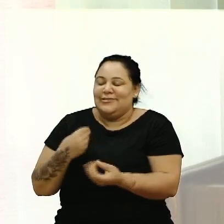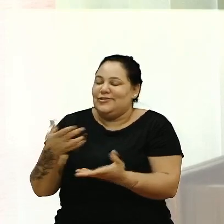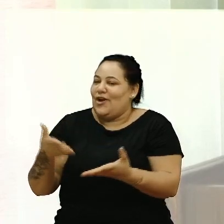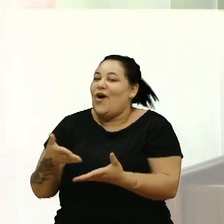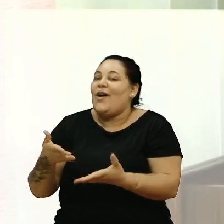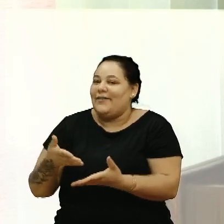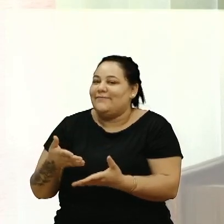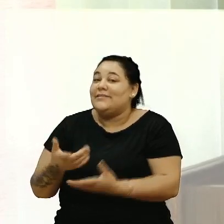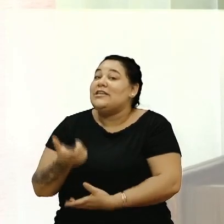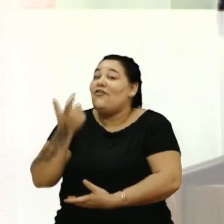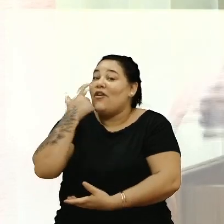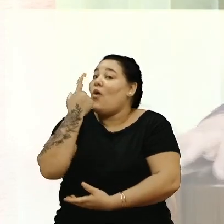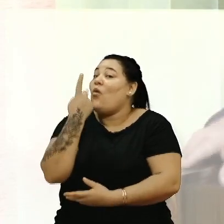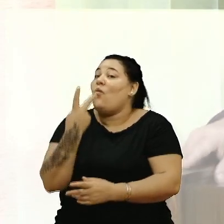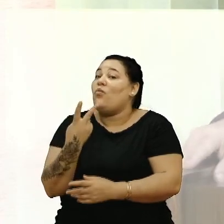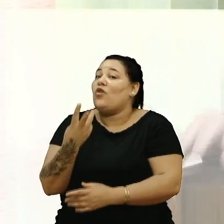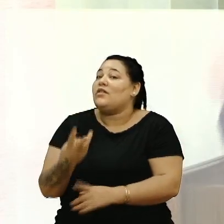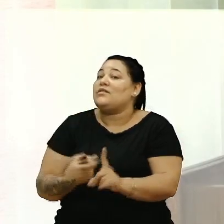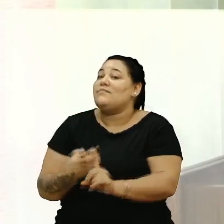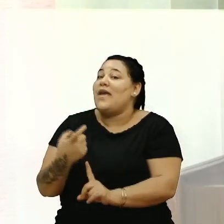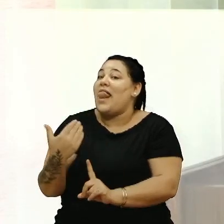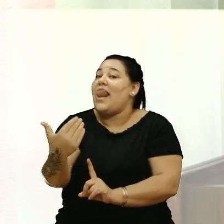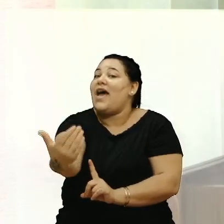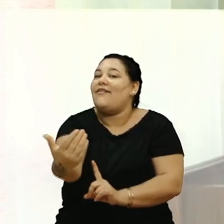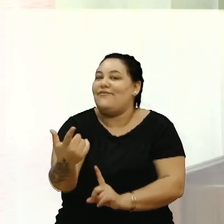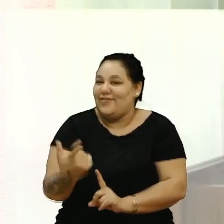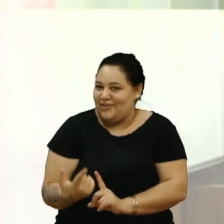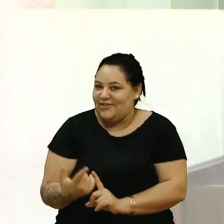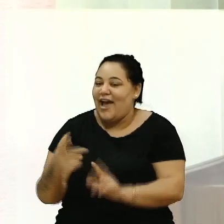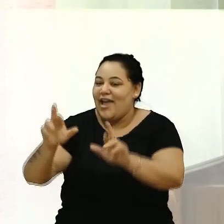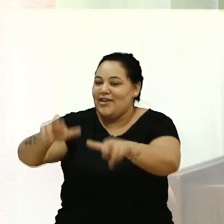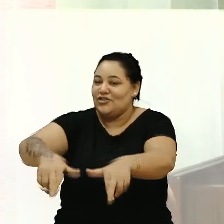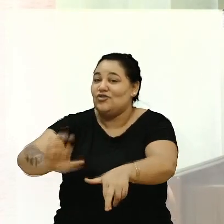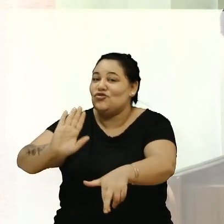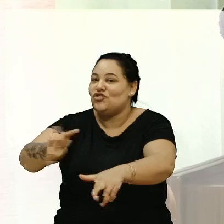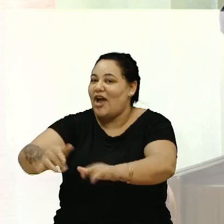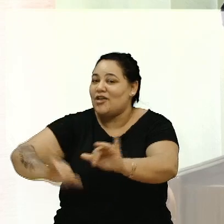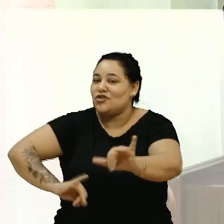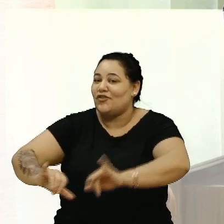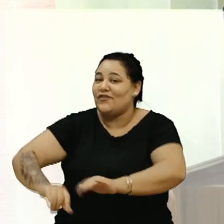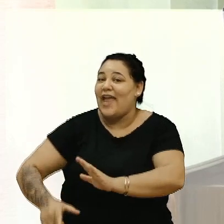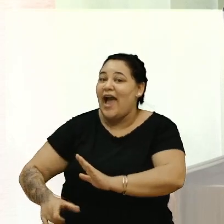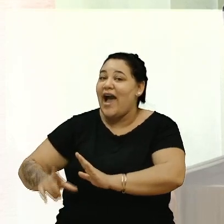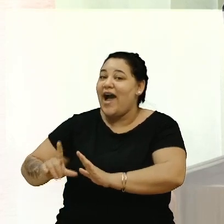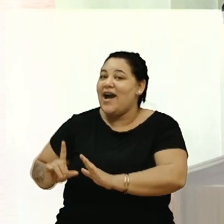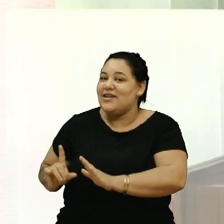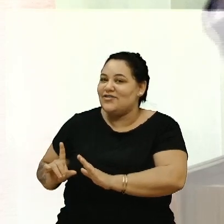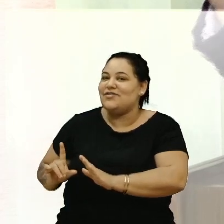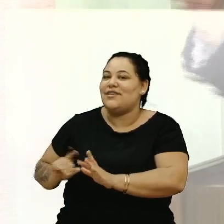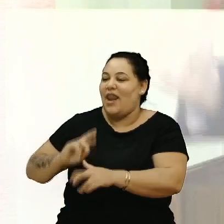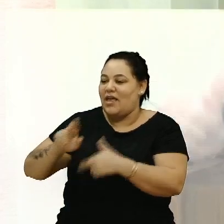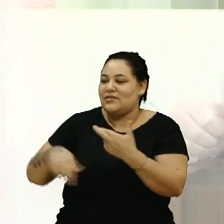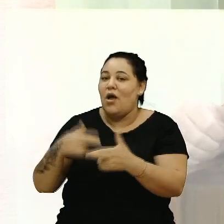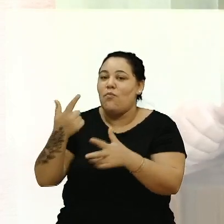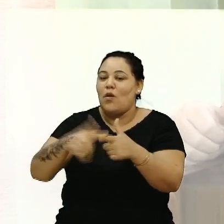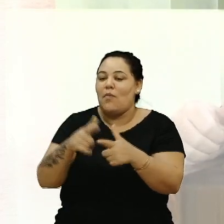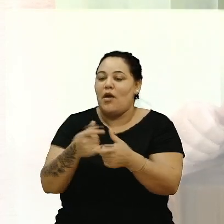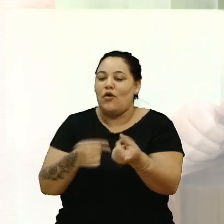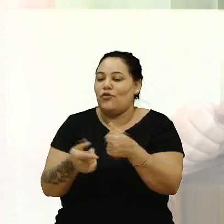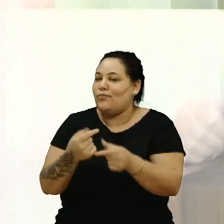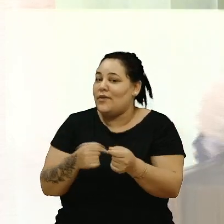a 1 mês, 2 meses, 3 meses, o impacto. Essas regiões já estavam sofrendo bastante com a questão econômica. Eu não sei como é que vão ficar